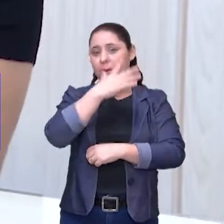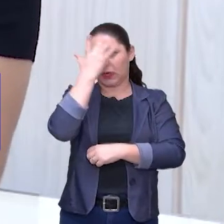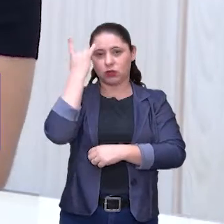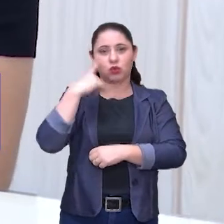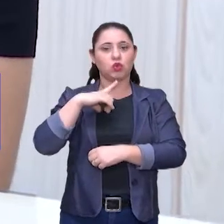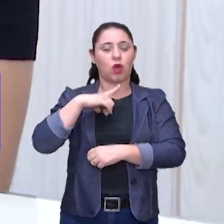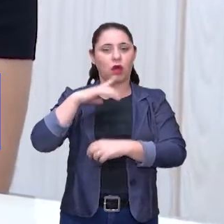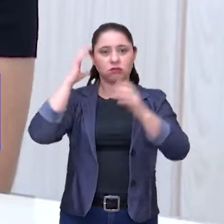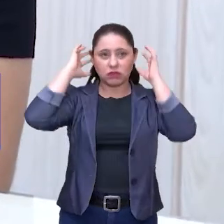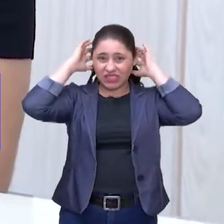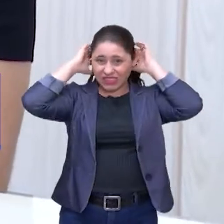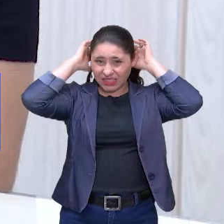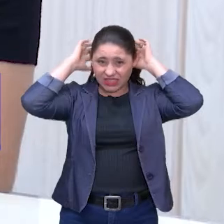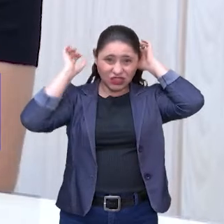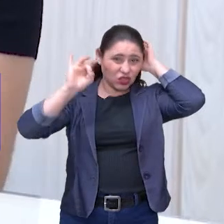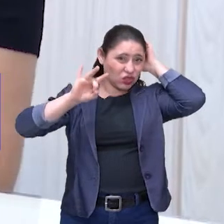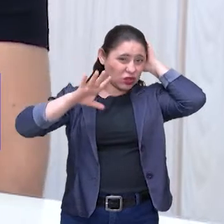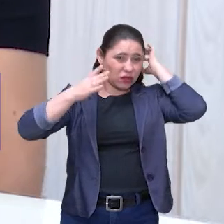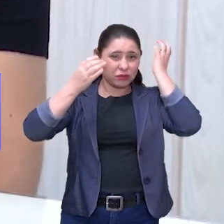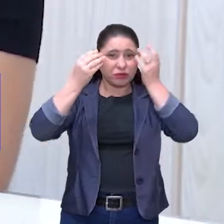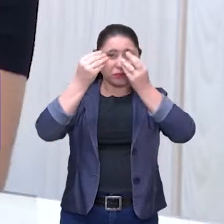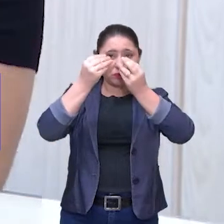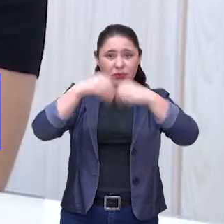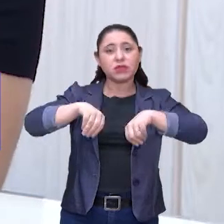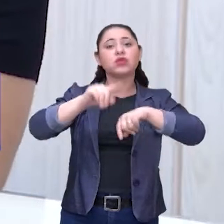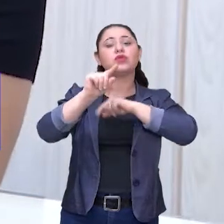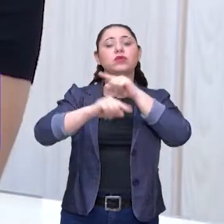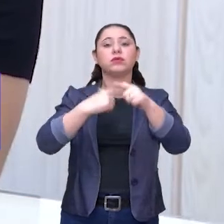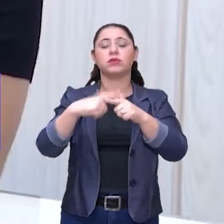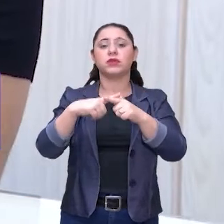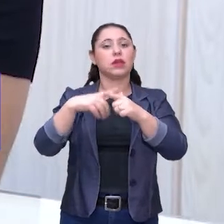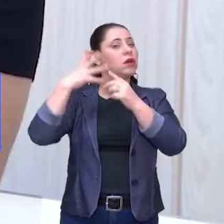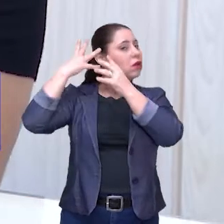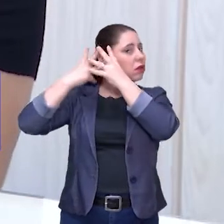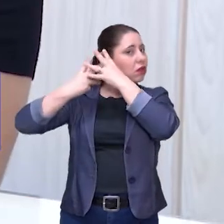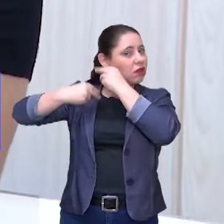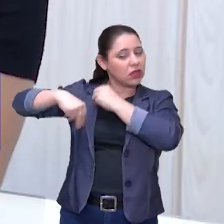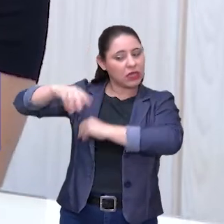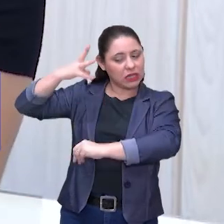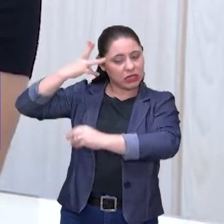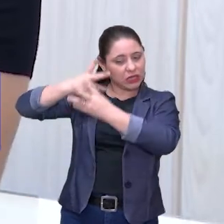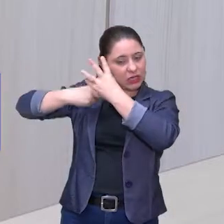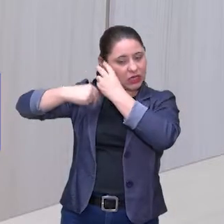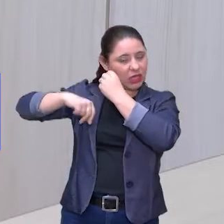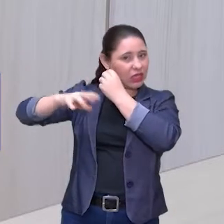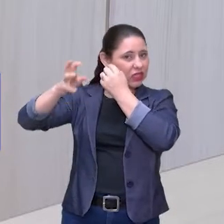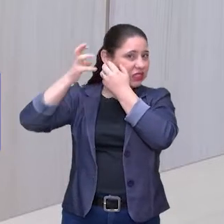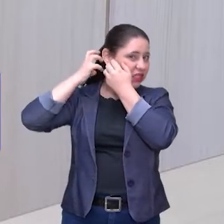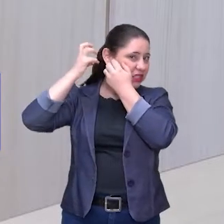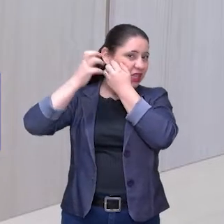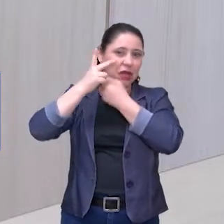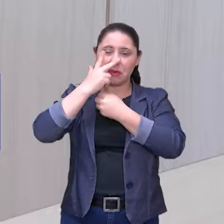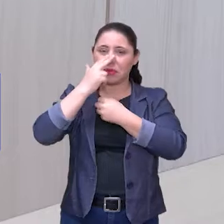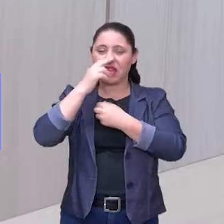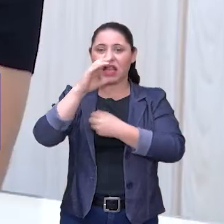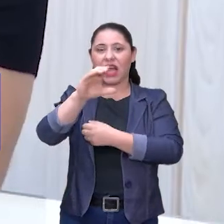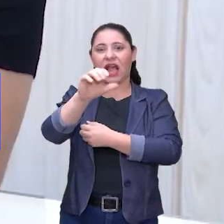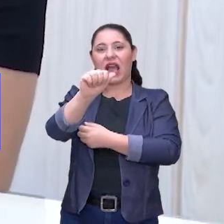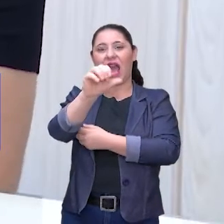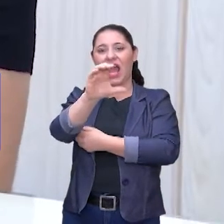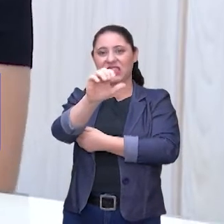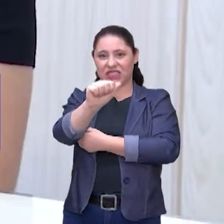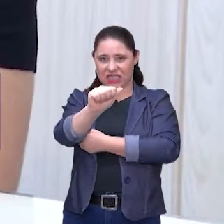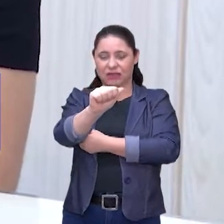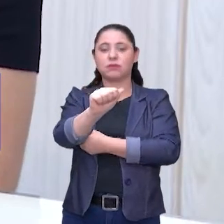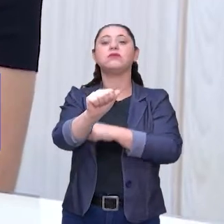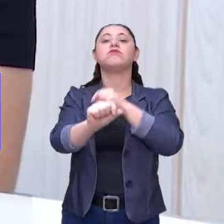prejudica a qualidade de vida do paciente, por exemplo, tem gente que tem só no couro cabeludo. Isso prejudica, né? Porque tem queda de cabelo ou não?